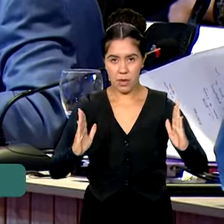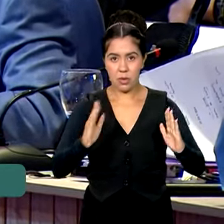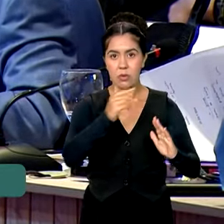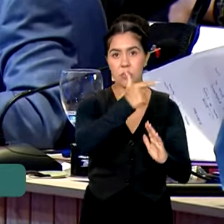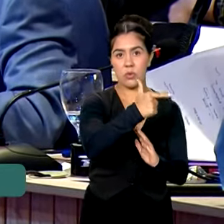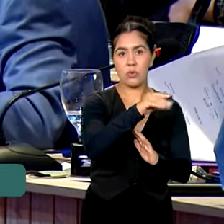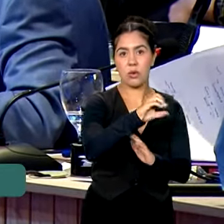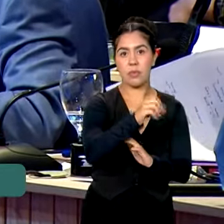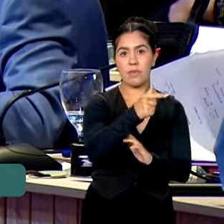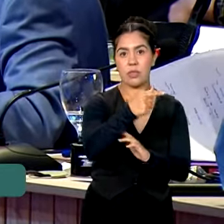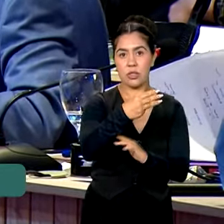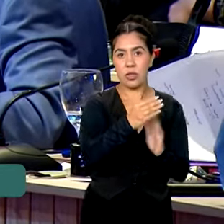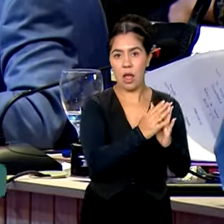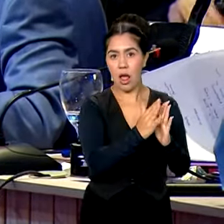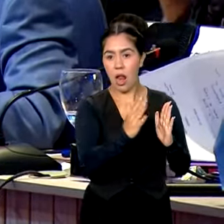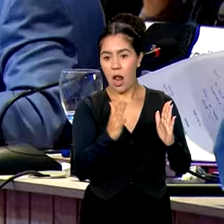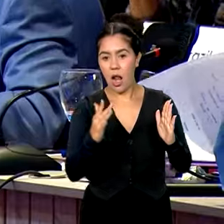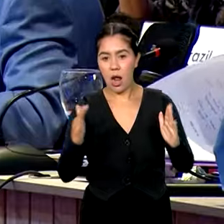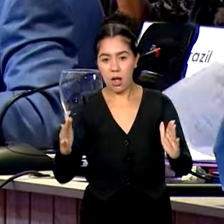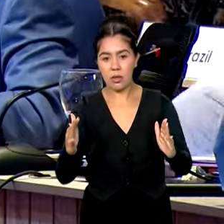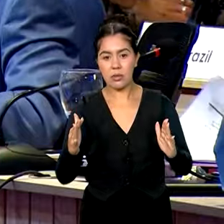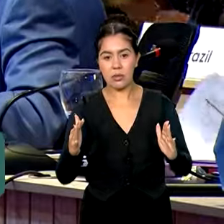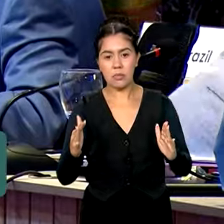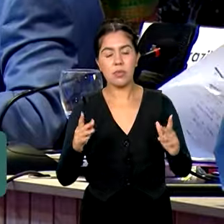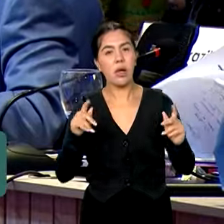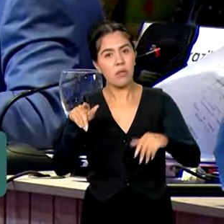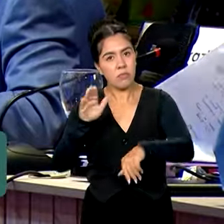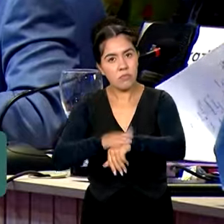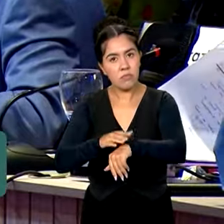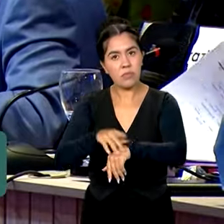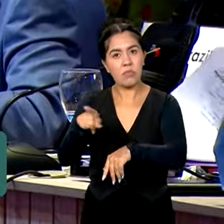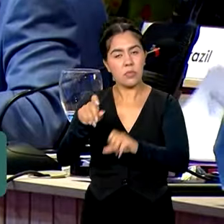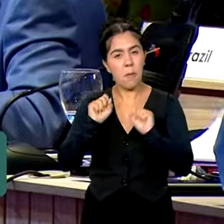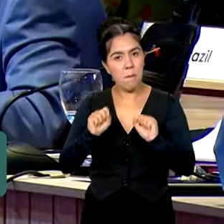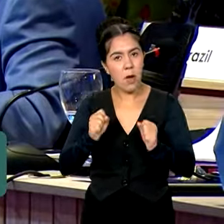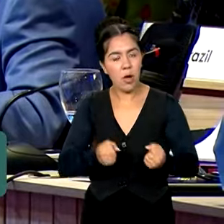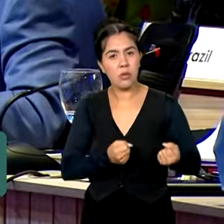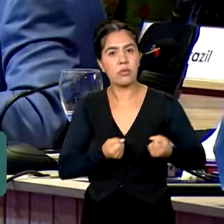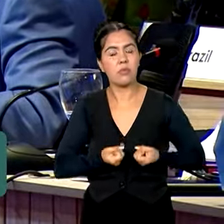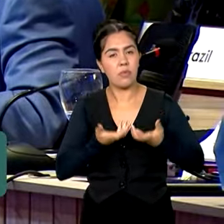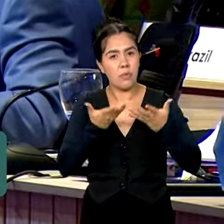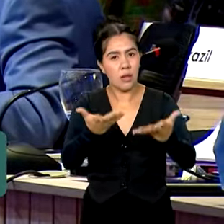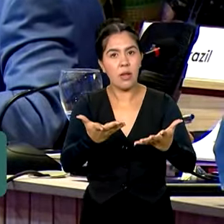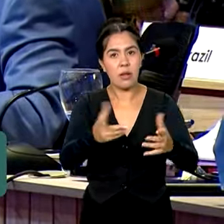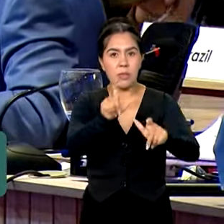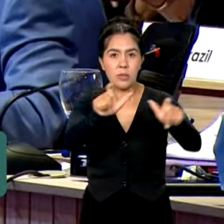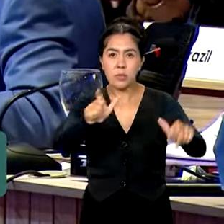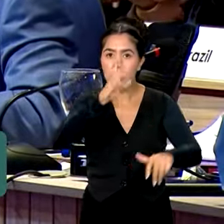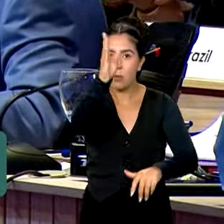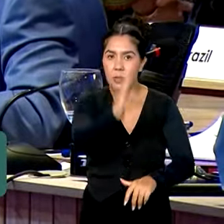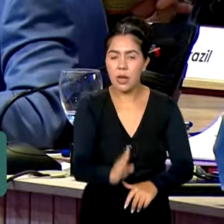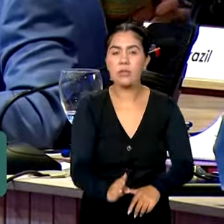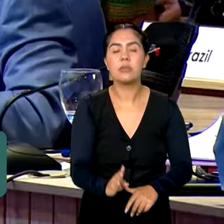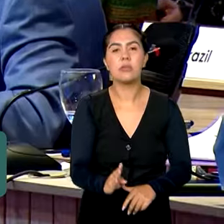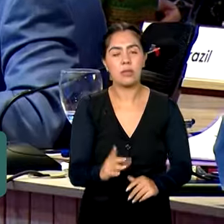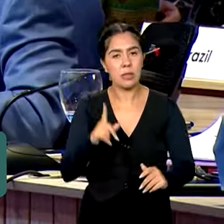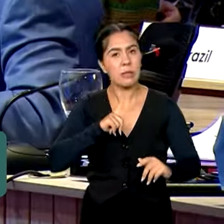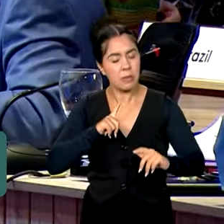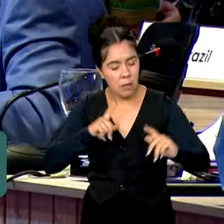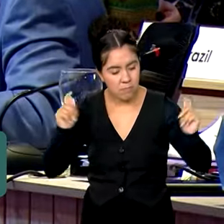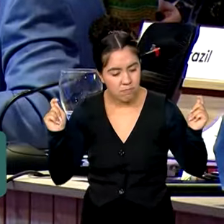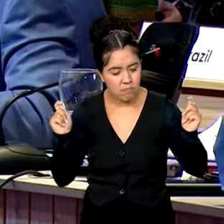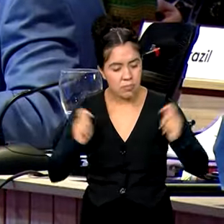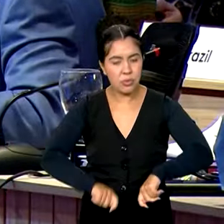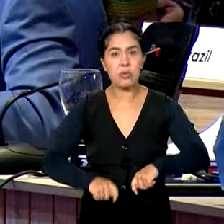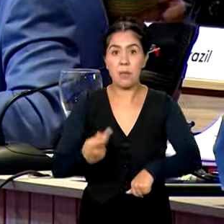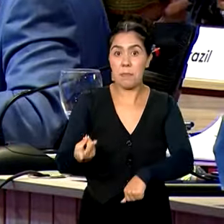2023 permite que o senhor possa falar ao Brasil em alto e bom som, que é possível pela segunda